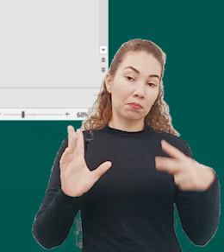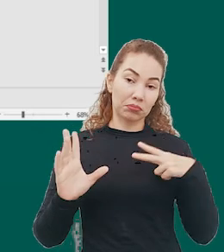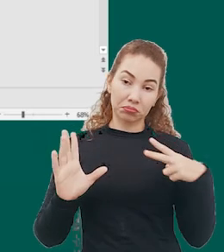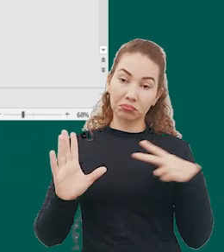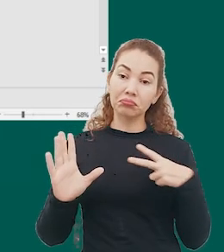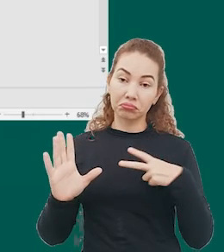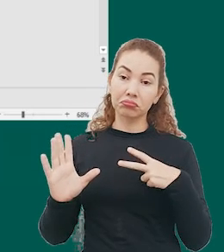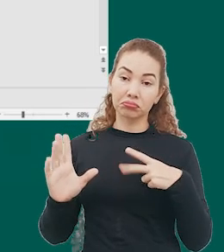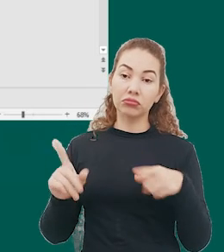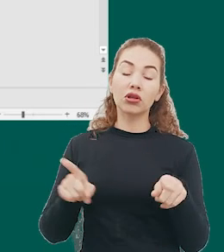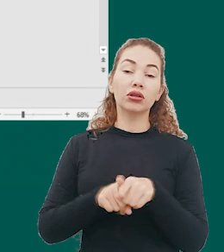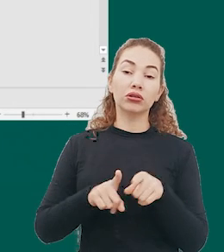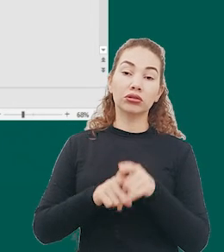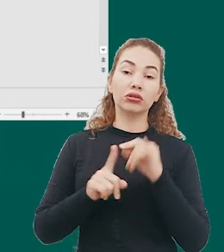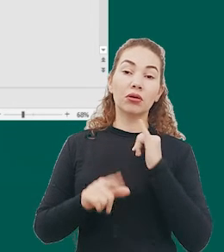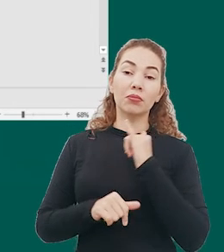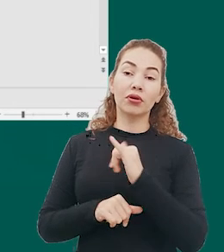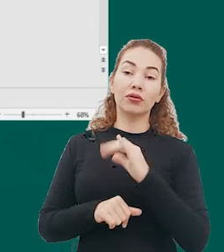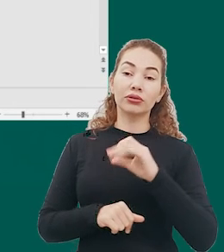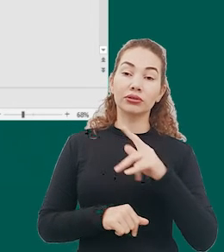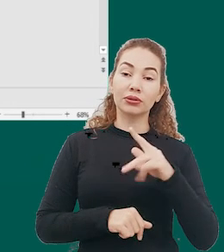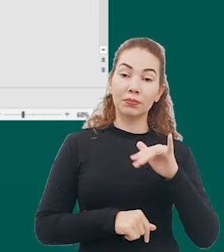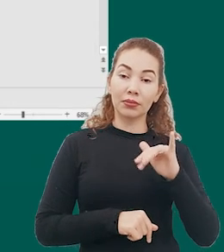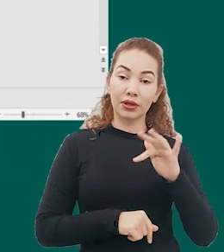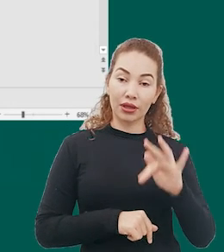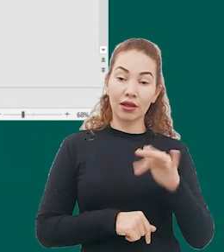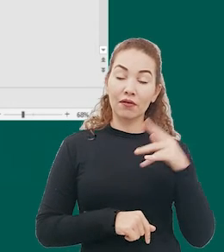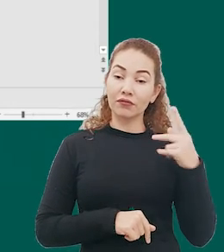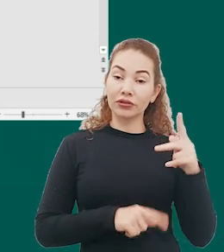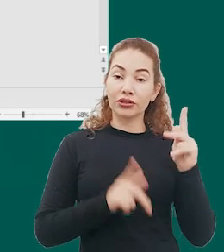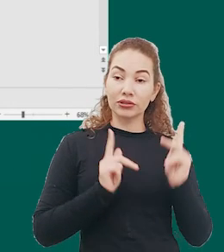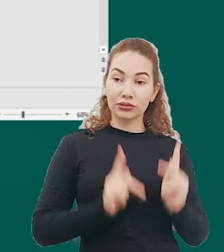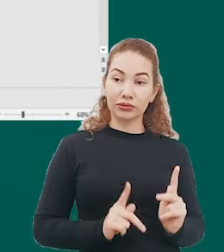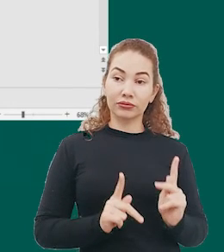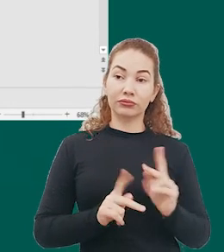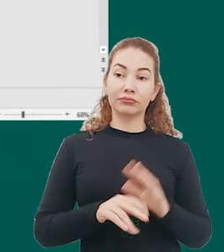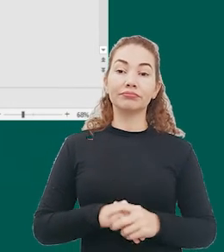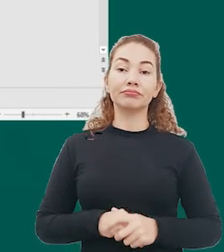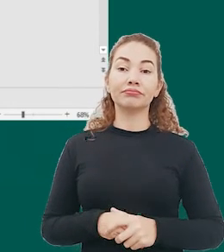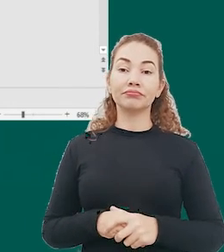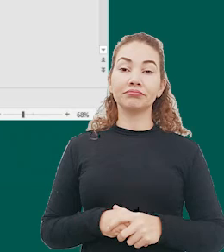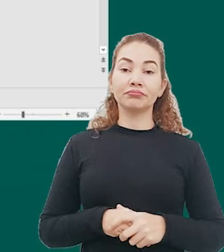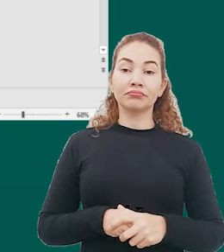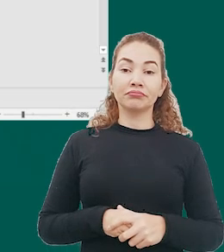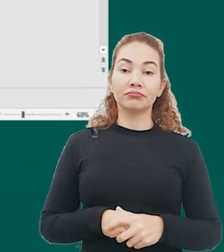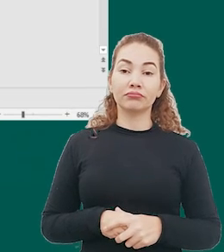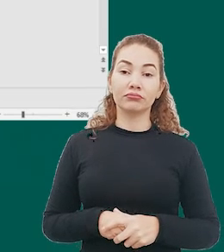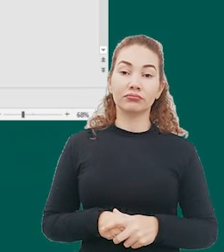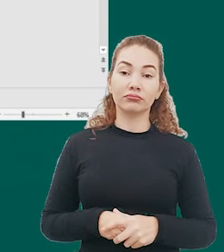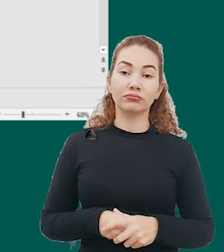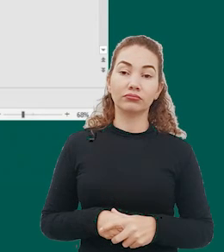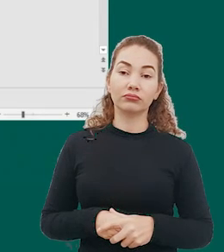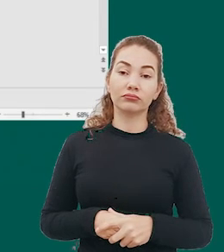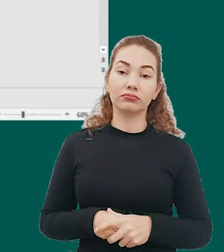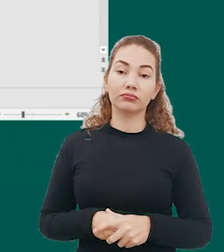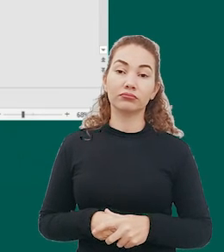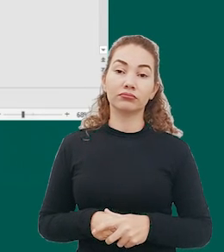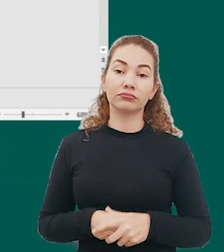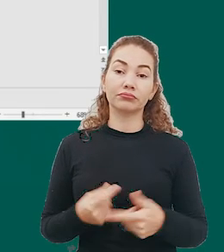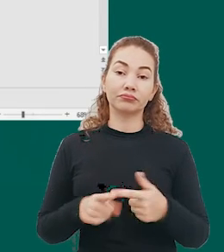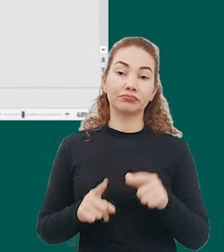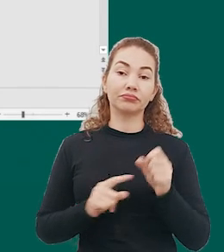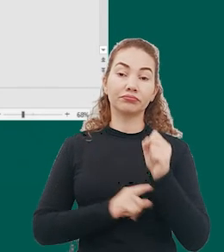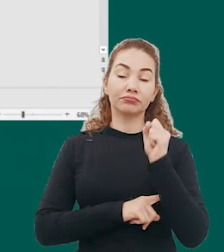física e vai informar o CPF desta pessoa física. Por sua